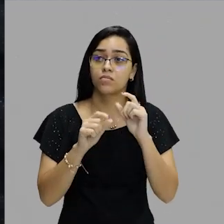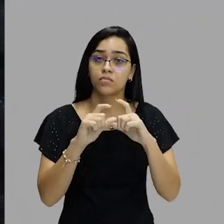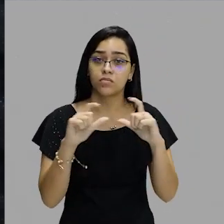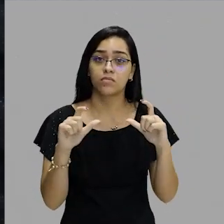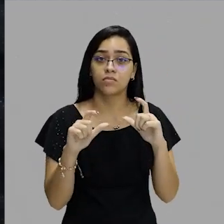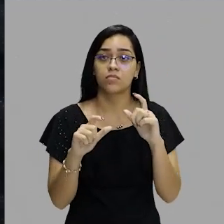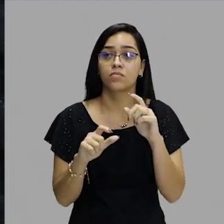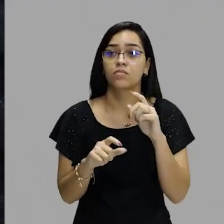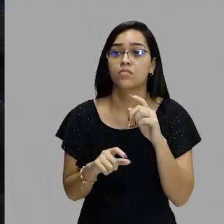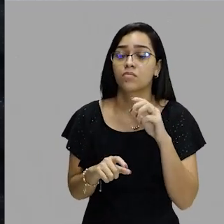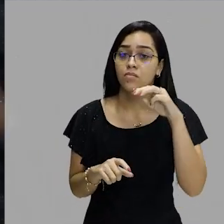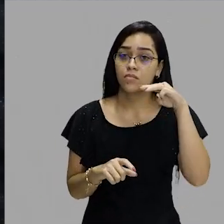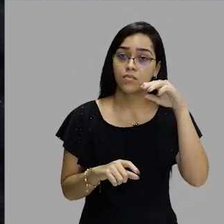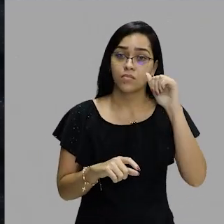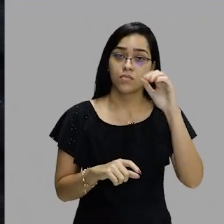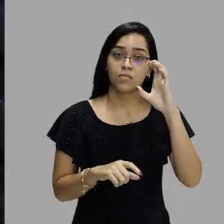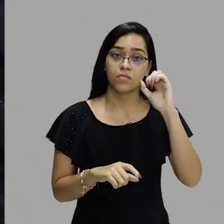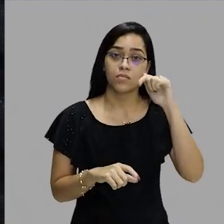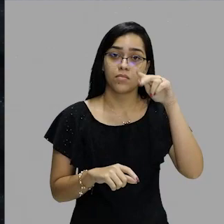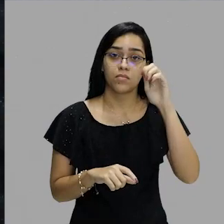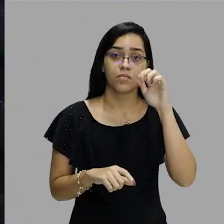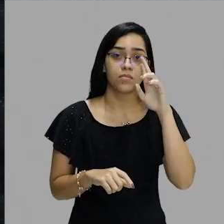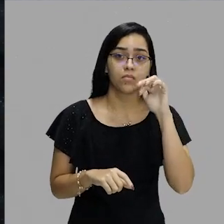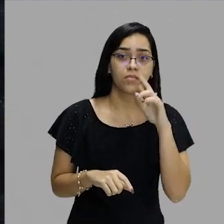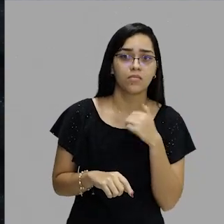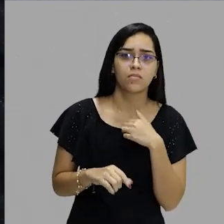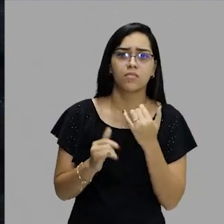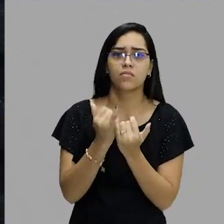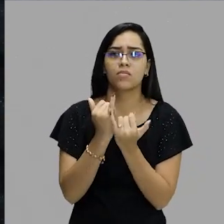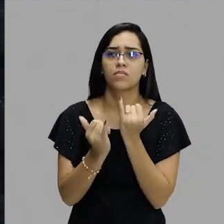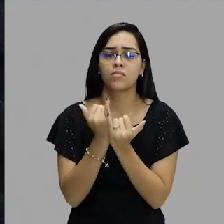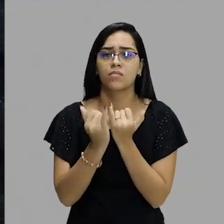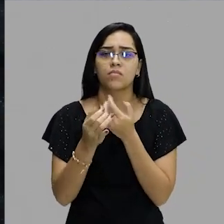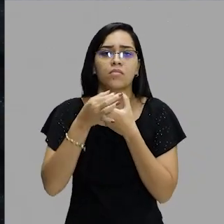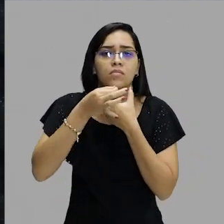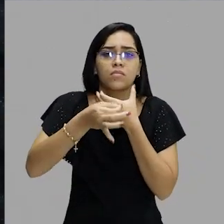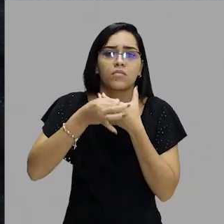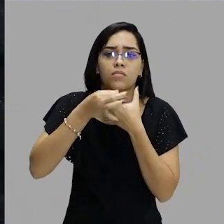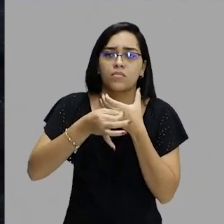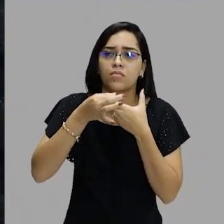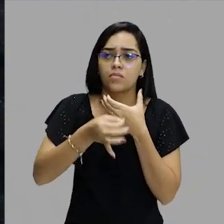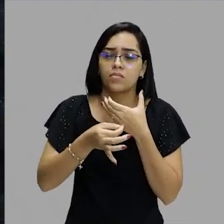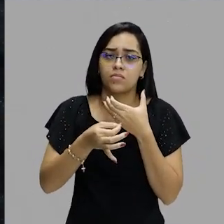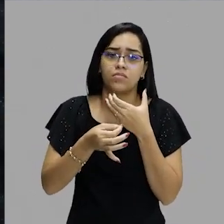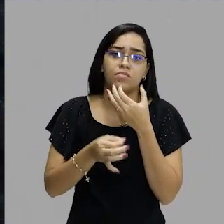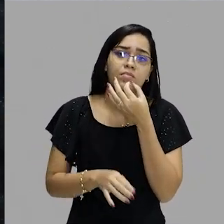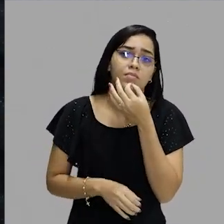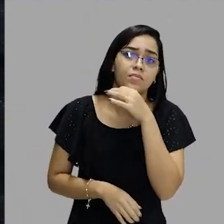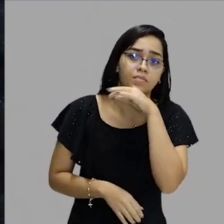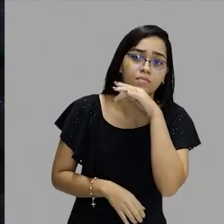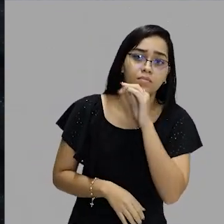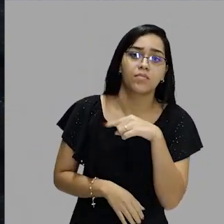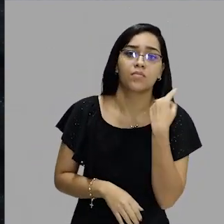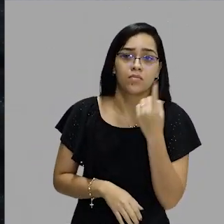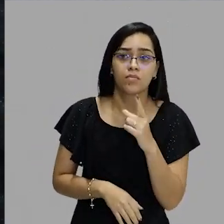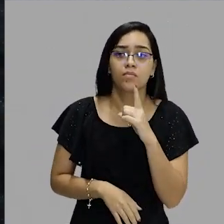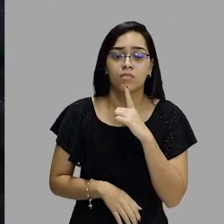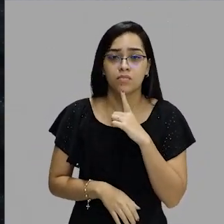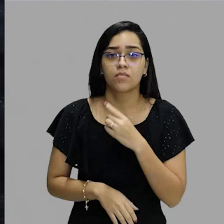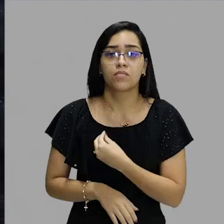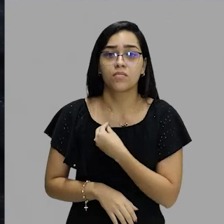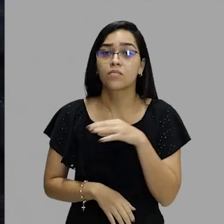verbo macaquearam. Eu não vou nem me reportar aos comentários absurdos que nós ainda